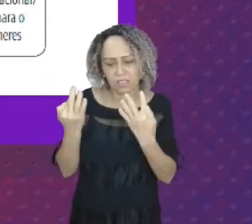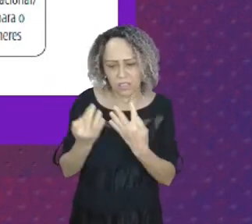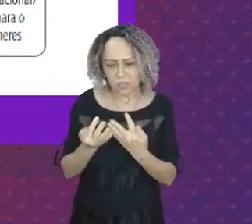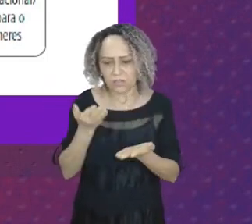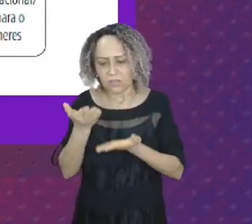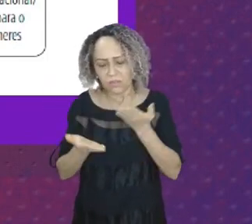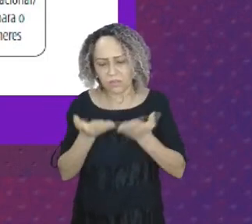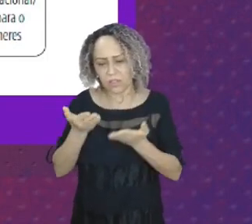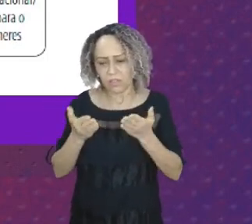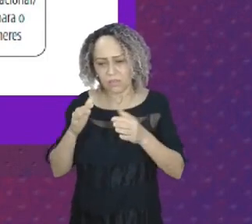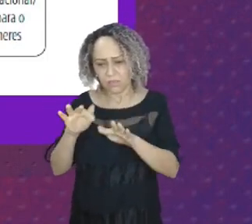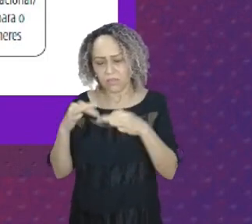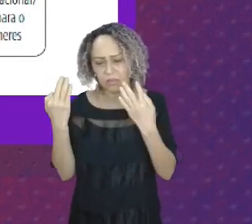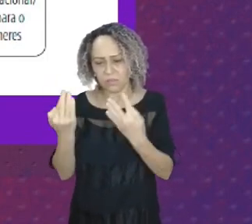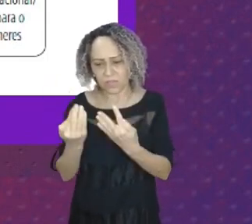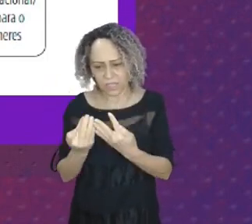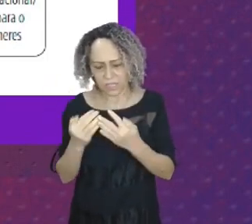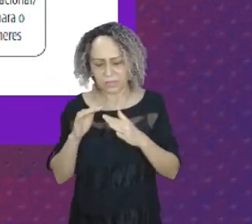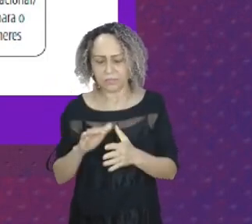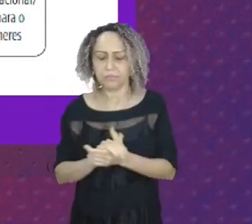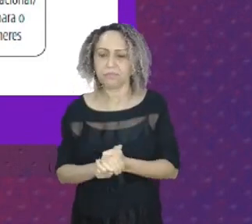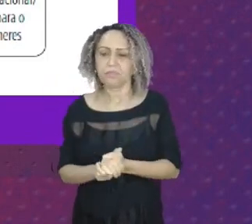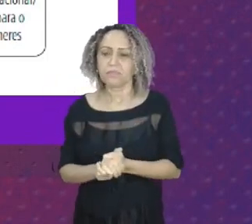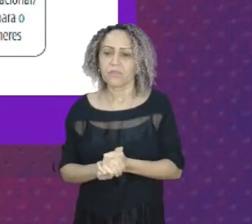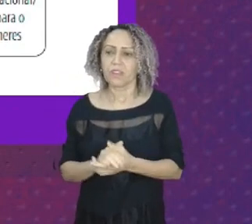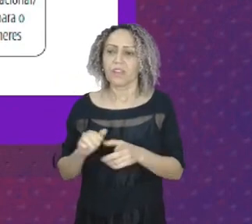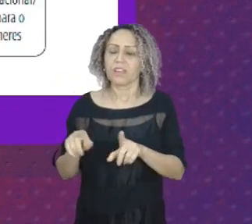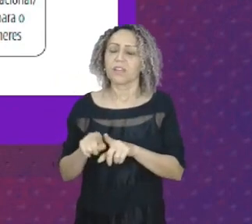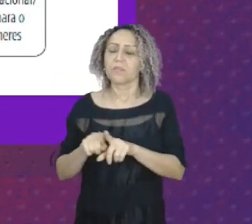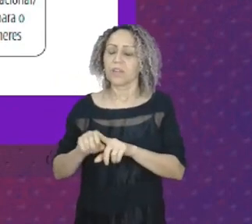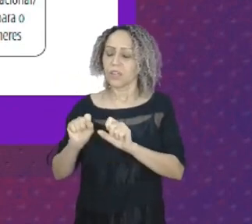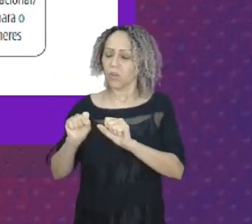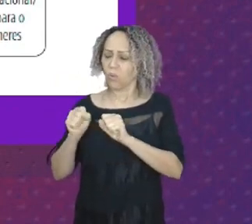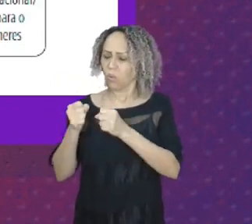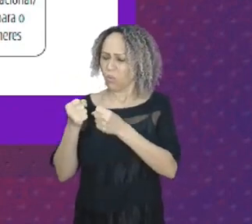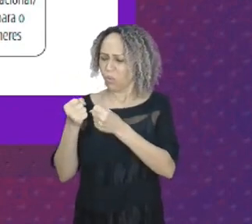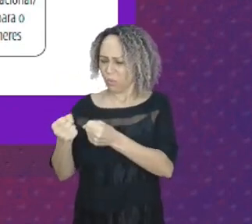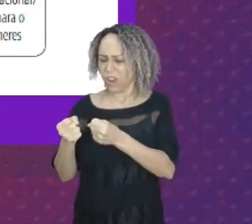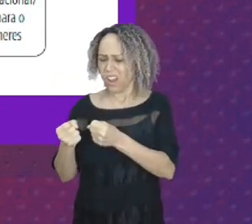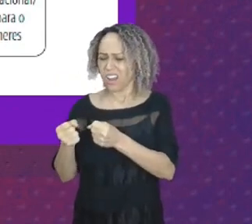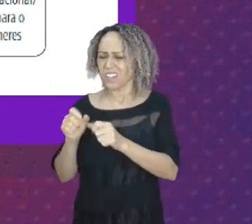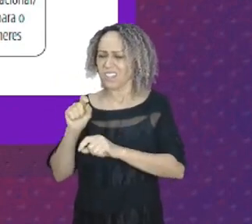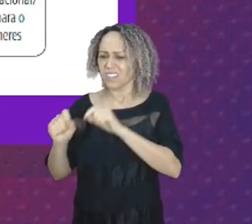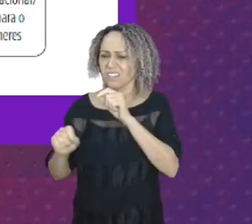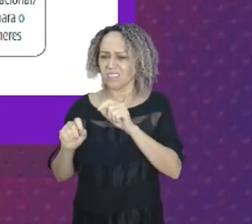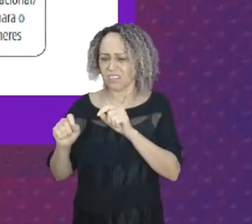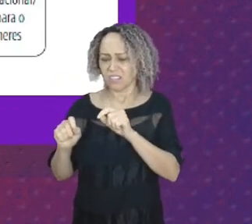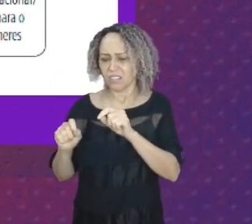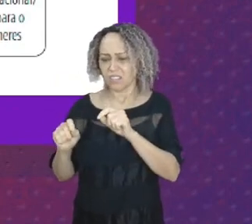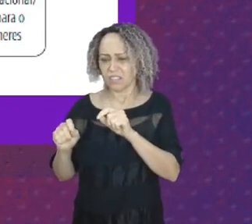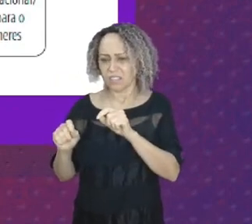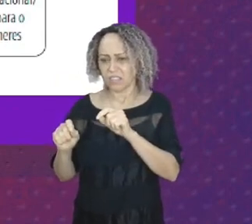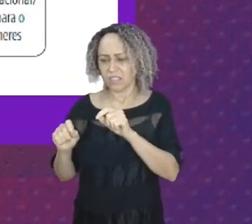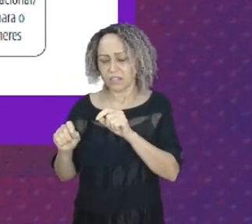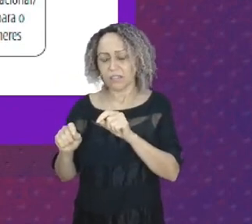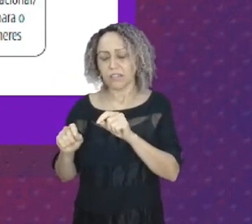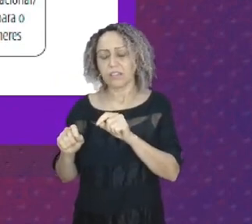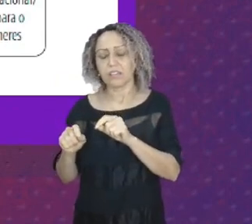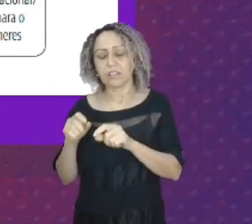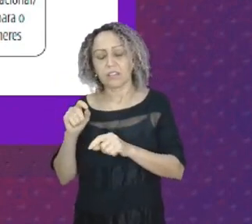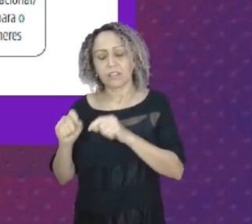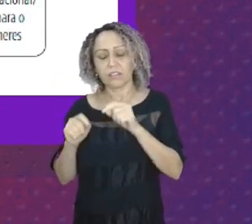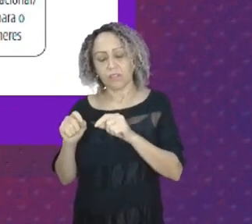e aí, sim, mais voltado para o cumprimento da Lei Maria da Penha, das ações punitivas, e o acesso e garantia